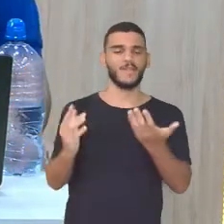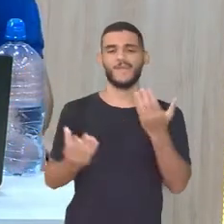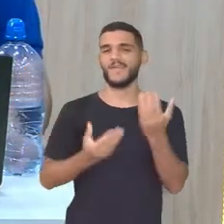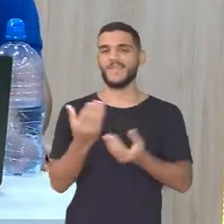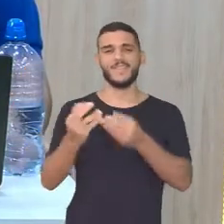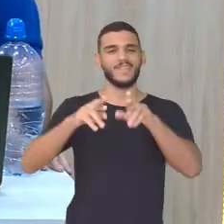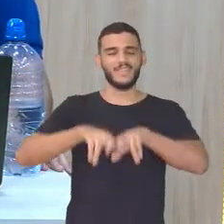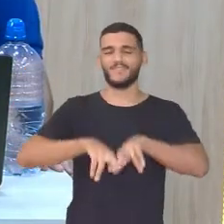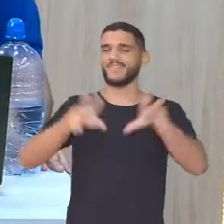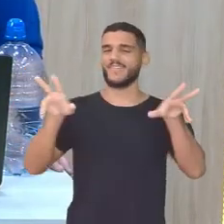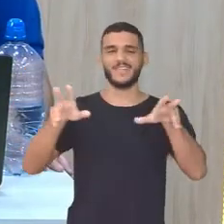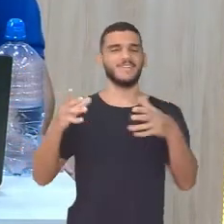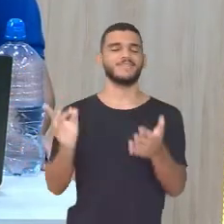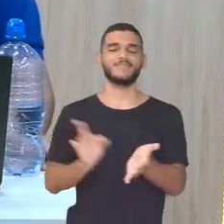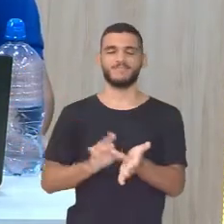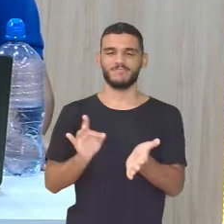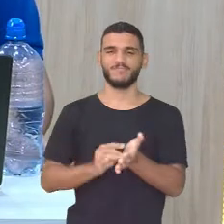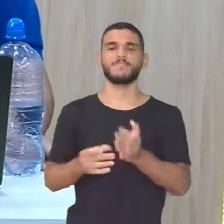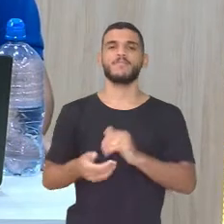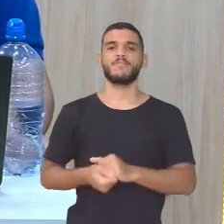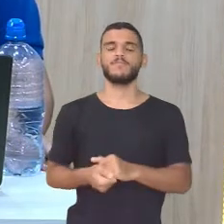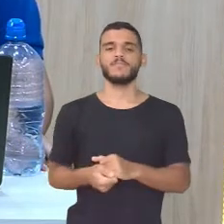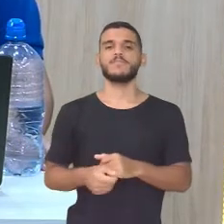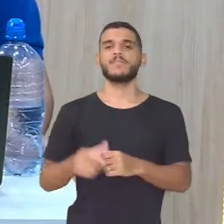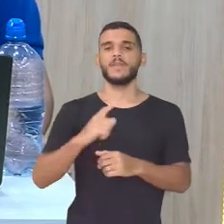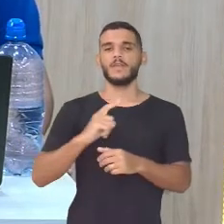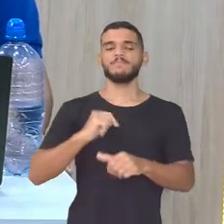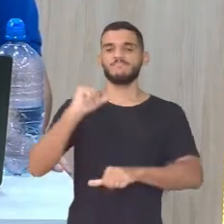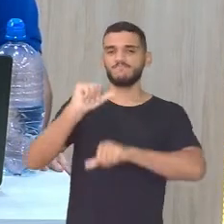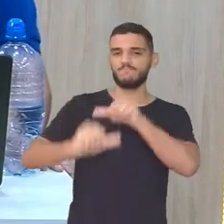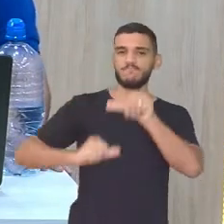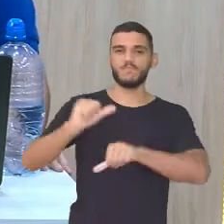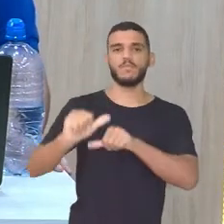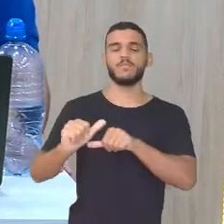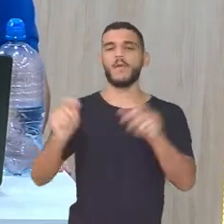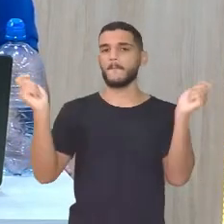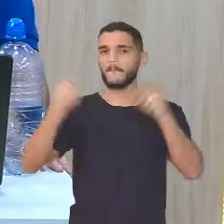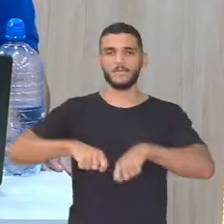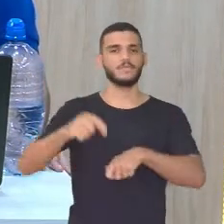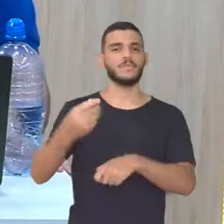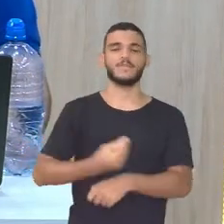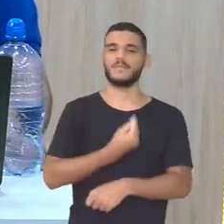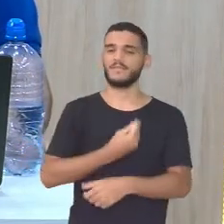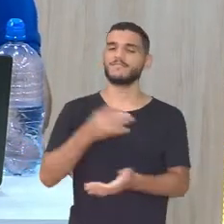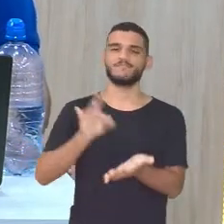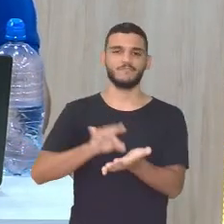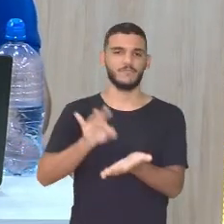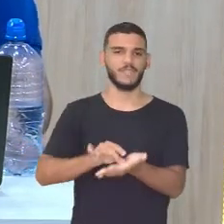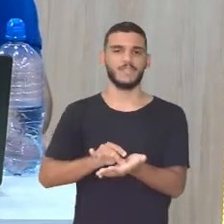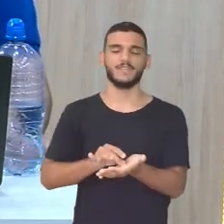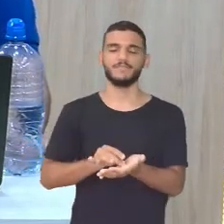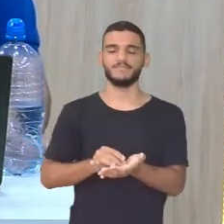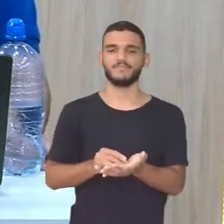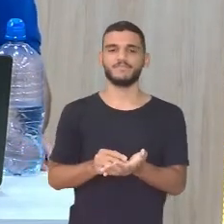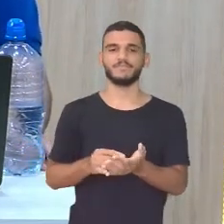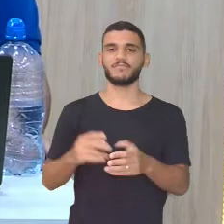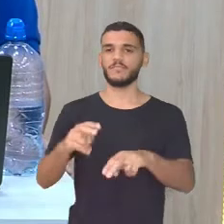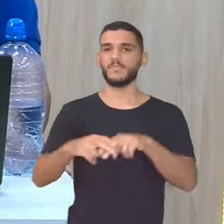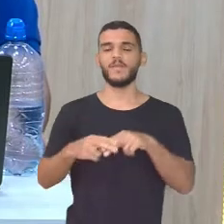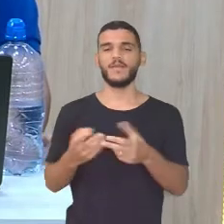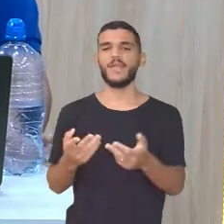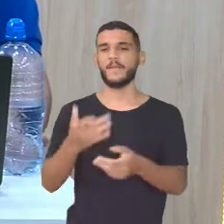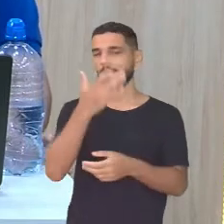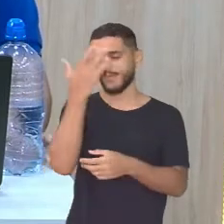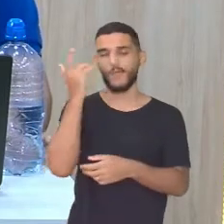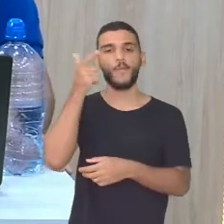novo, minúscula, na verdade. Então, a gente tem essas alterações que não são possíveis na vida real. Ninguém consegue tomar uma poção aqui e